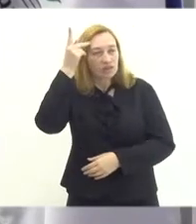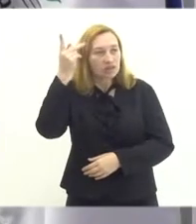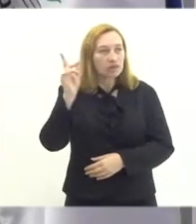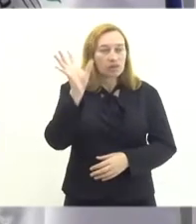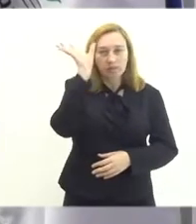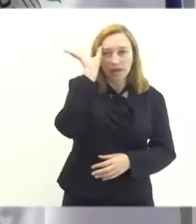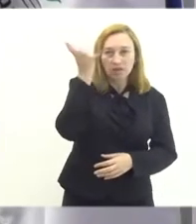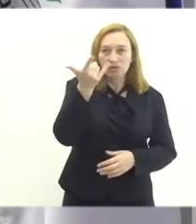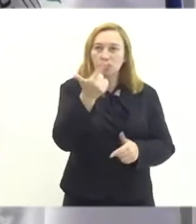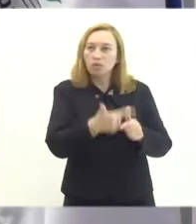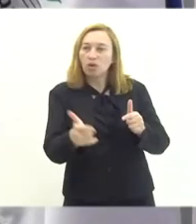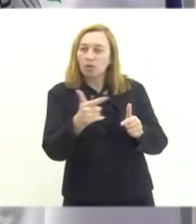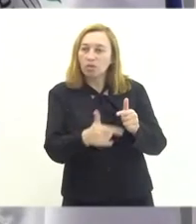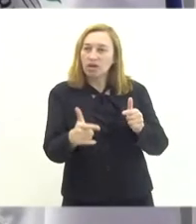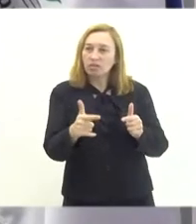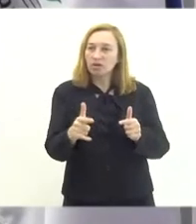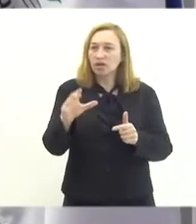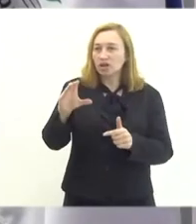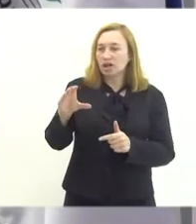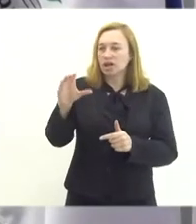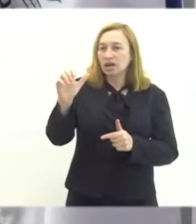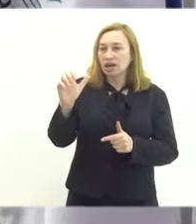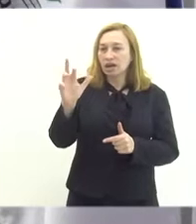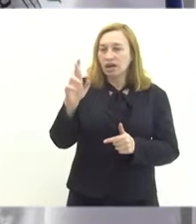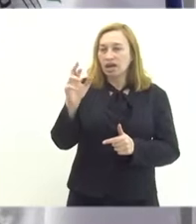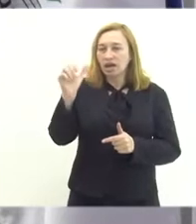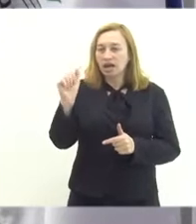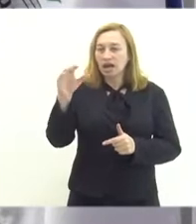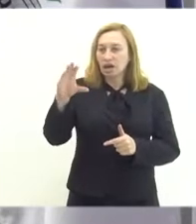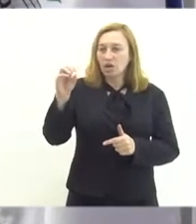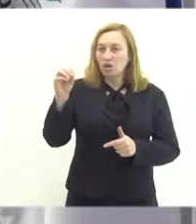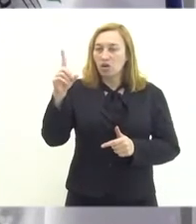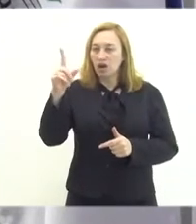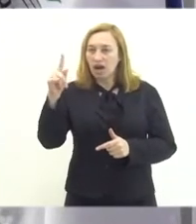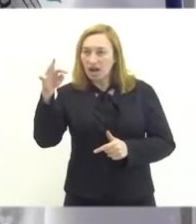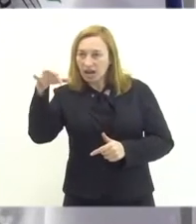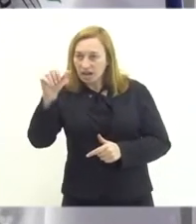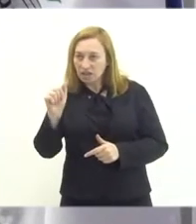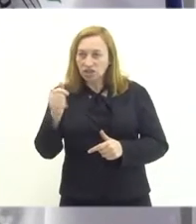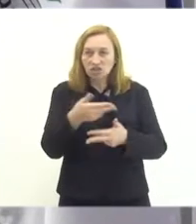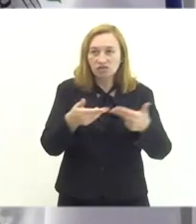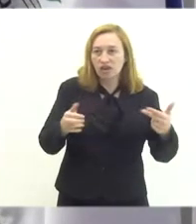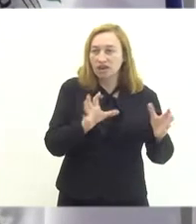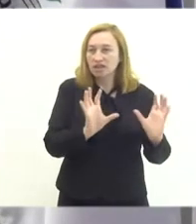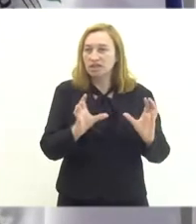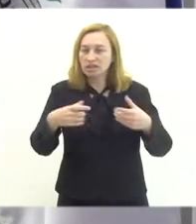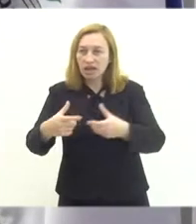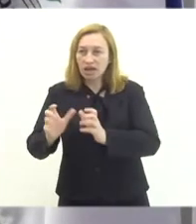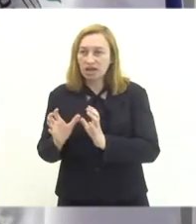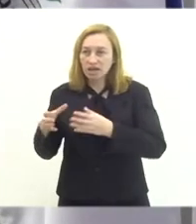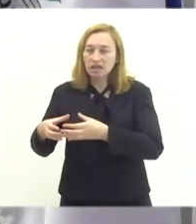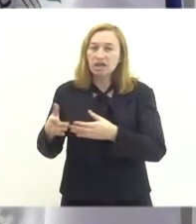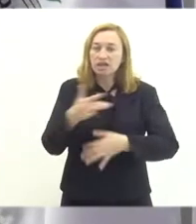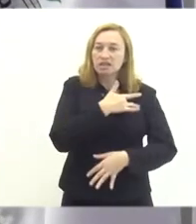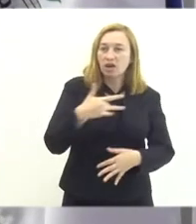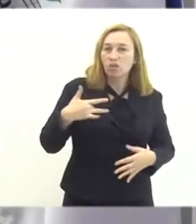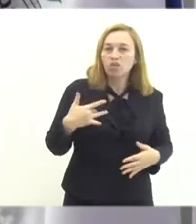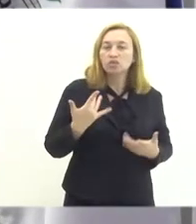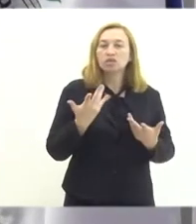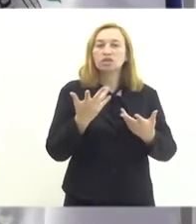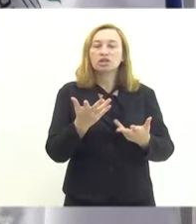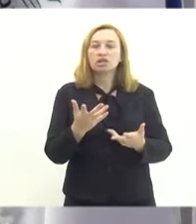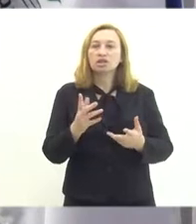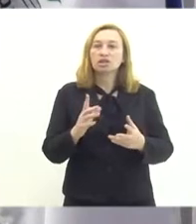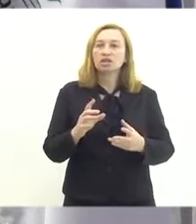definida para a cracolândia passa por uma articulação entre vários setores como da Saúde Assistência Social segurança